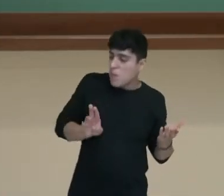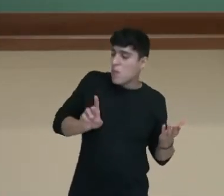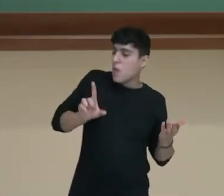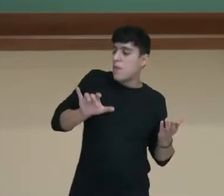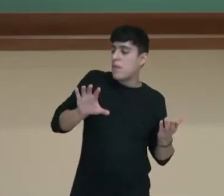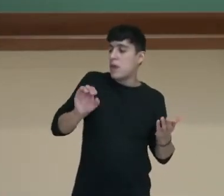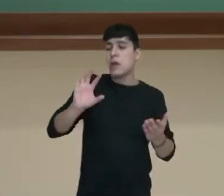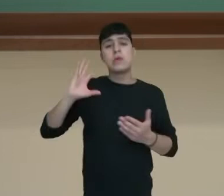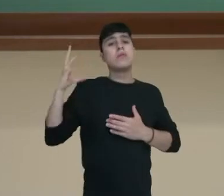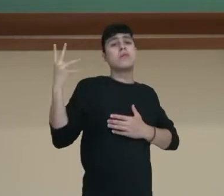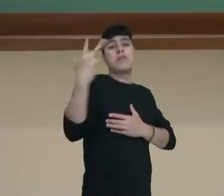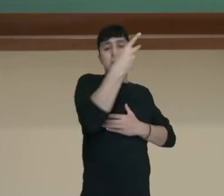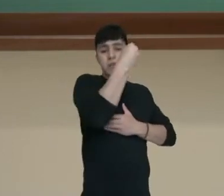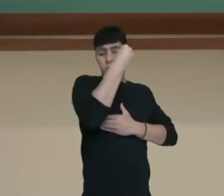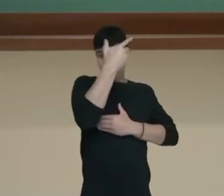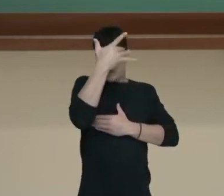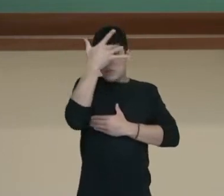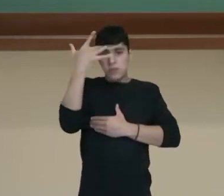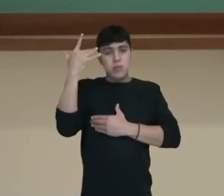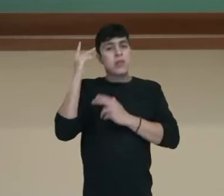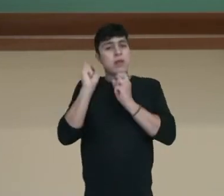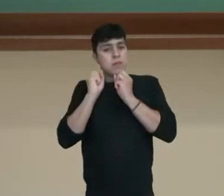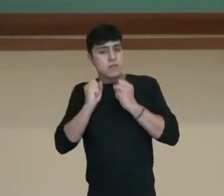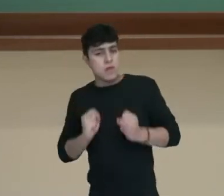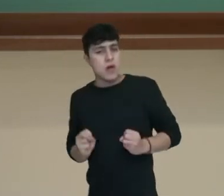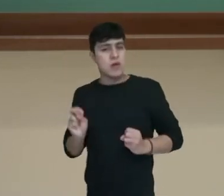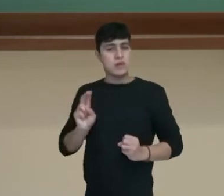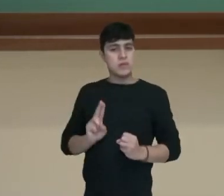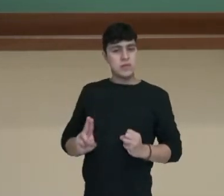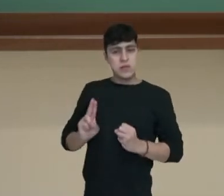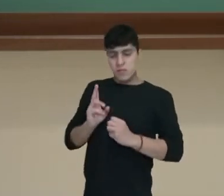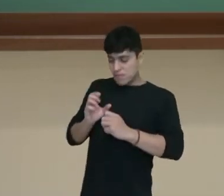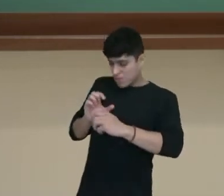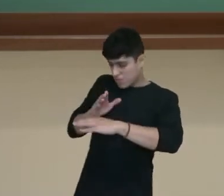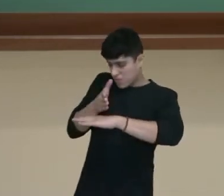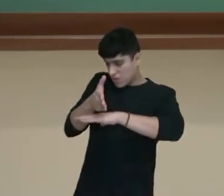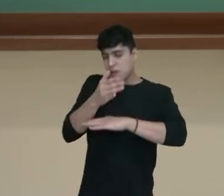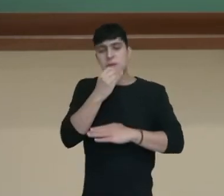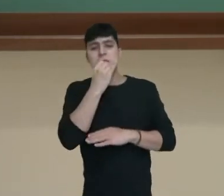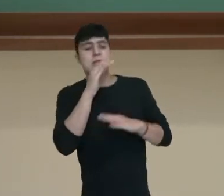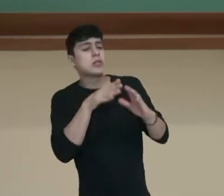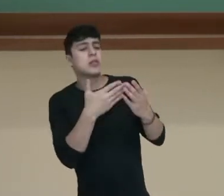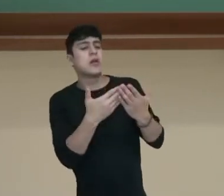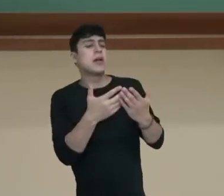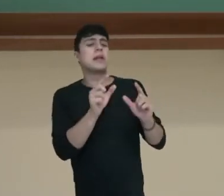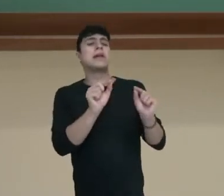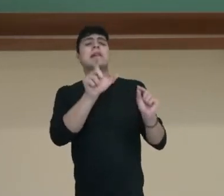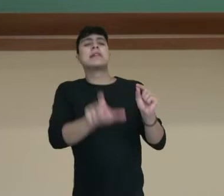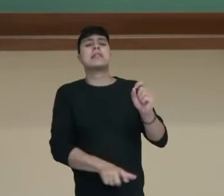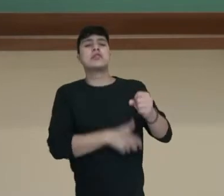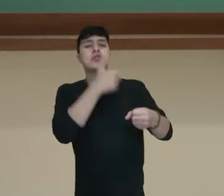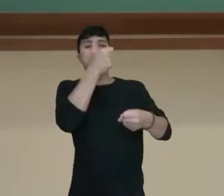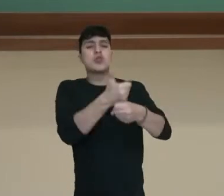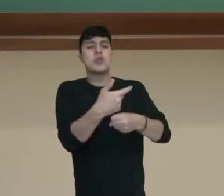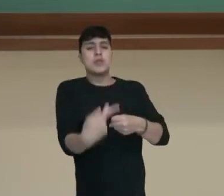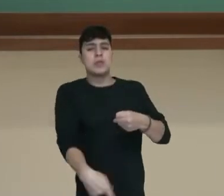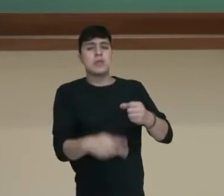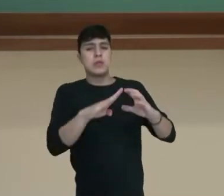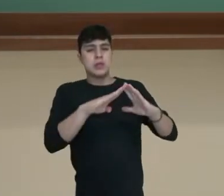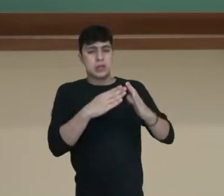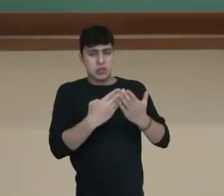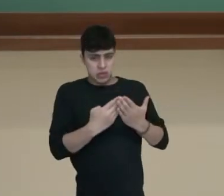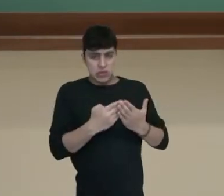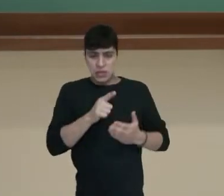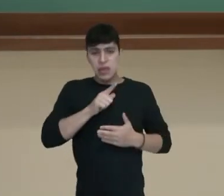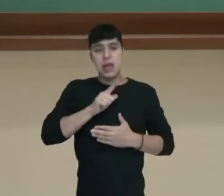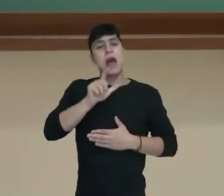uso comum, é de posse de todos. A gente pode pensar numa escola. Quem que é dono da escola pública? Tem uma pessoa